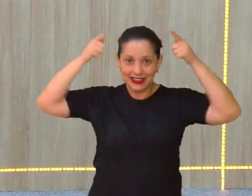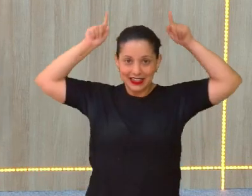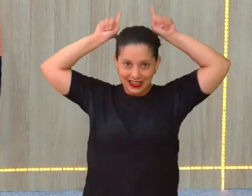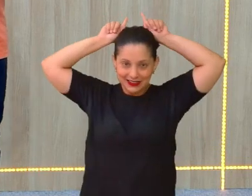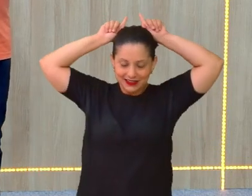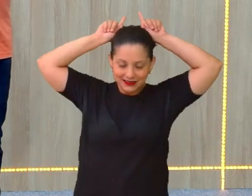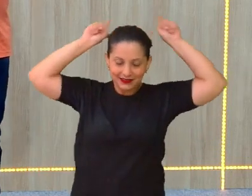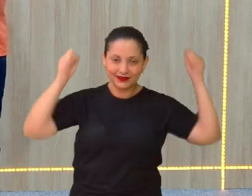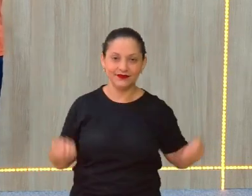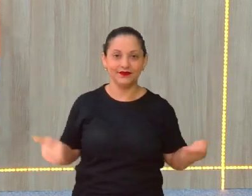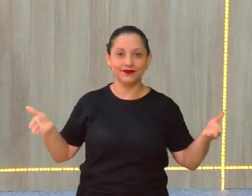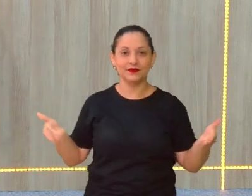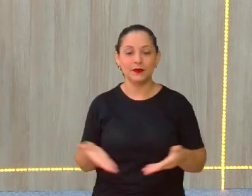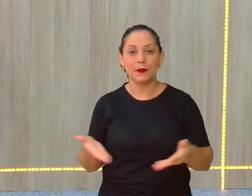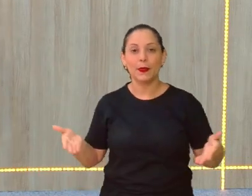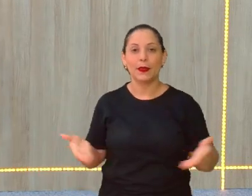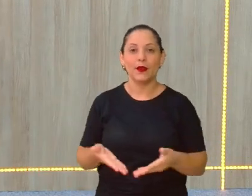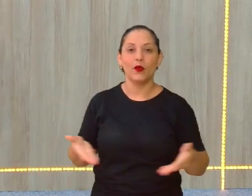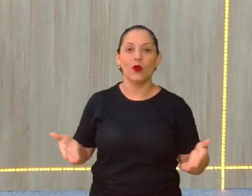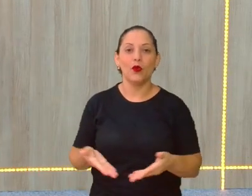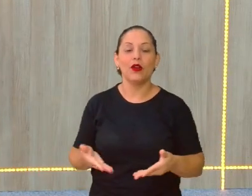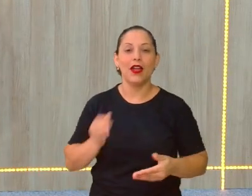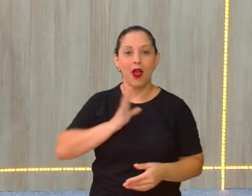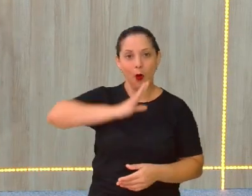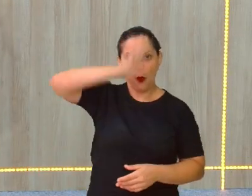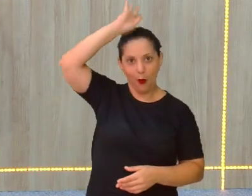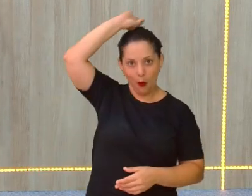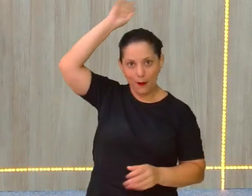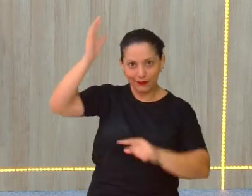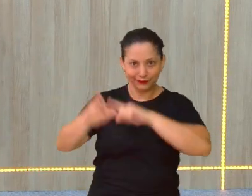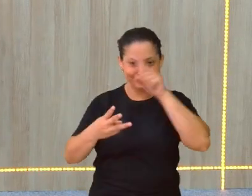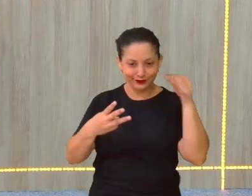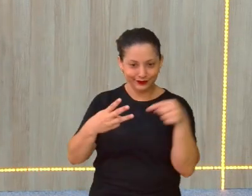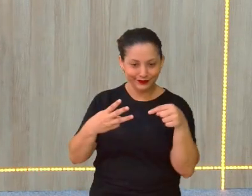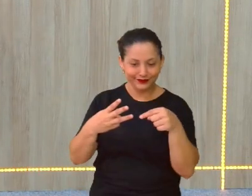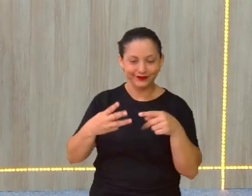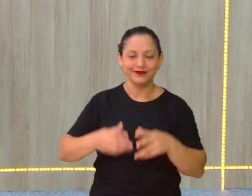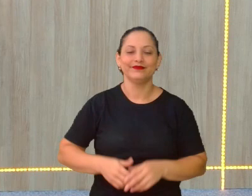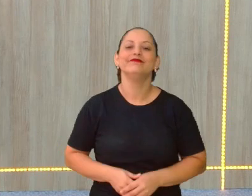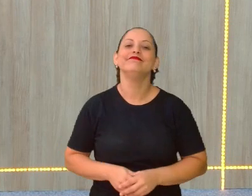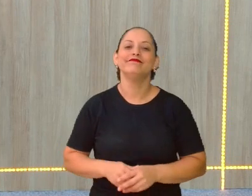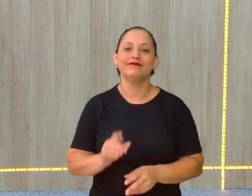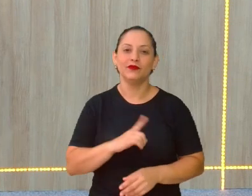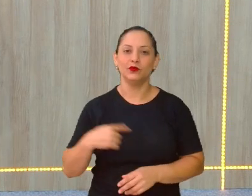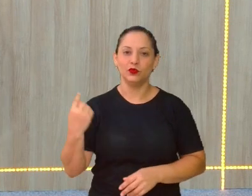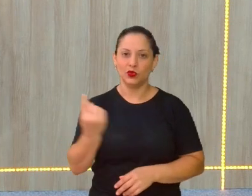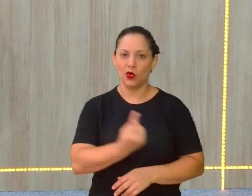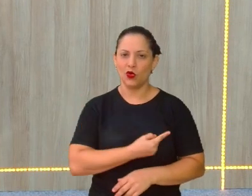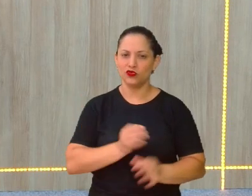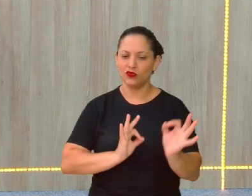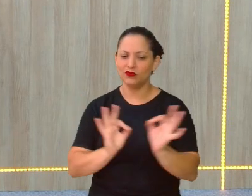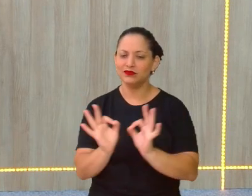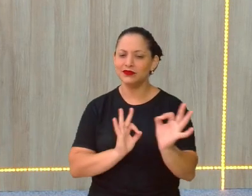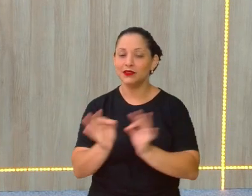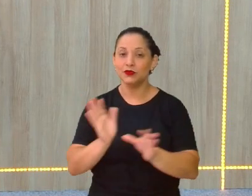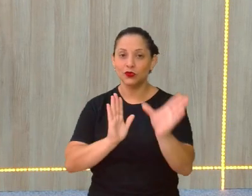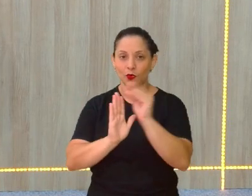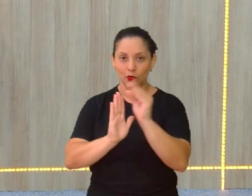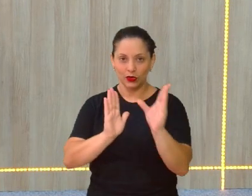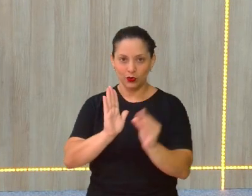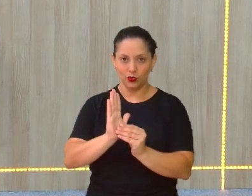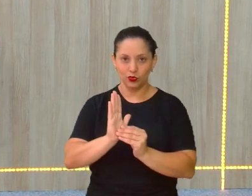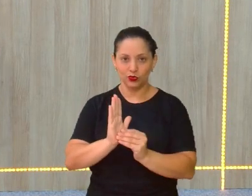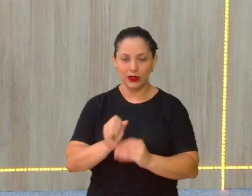vai começar a estudar a civilização romana. Como eu disse, né, a gente trabalha, né, o conteúdo